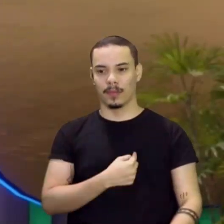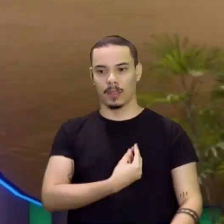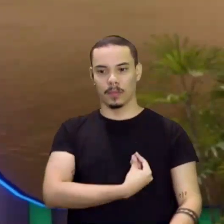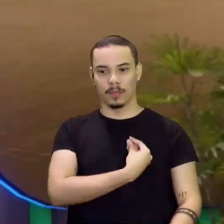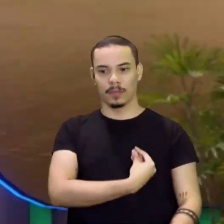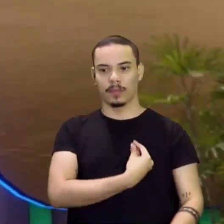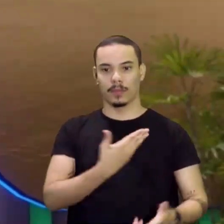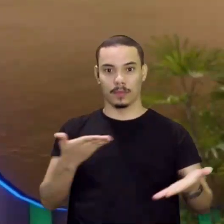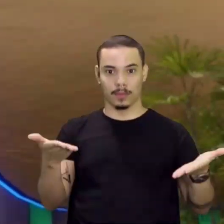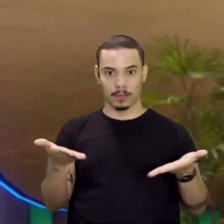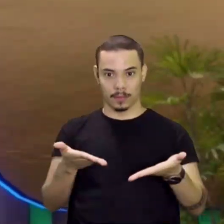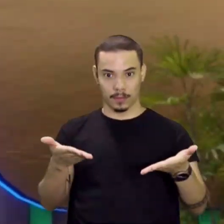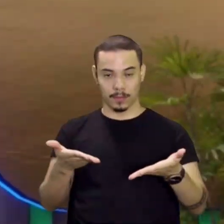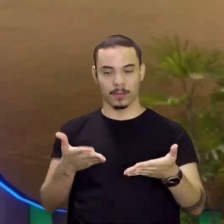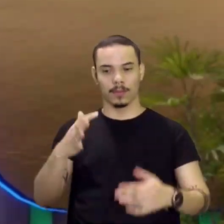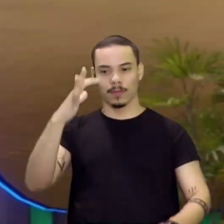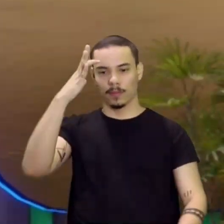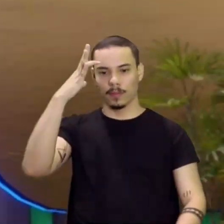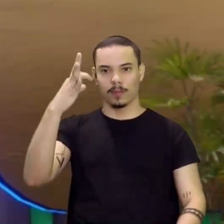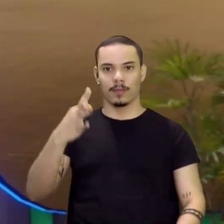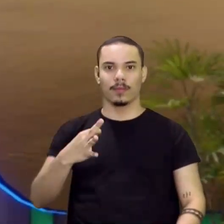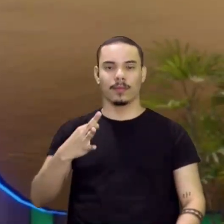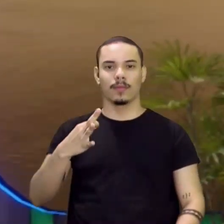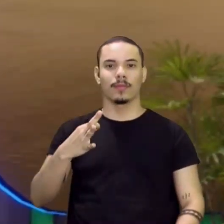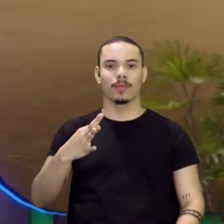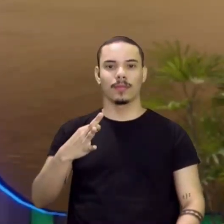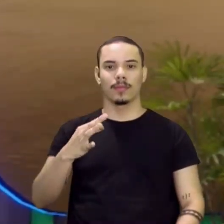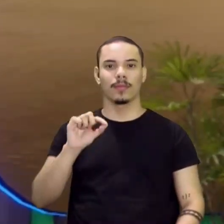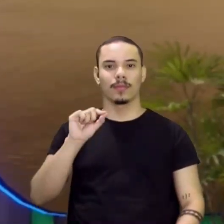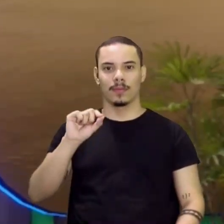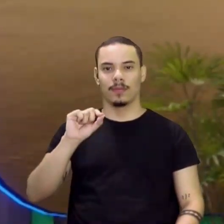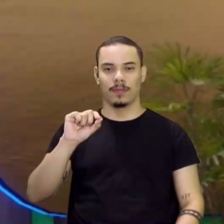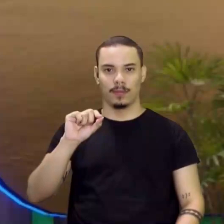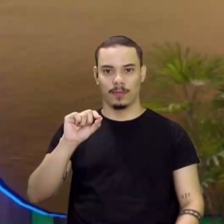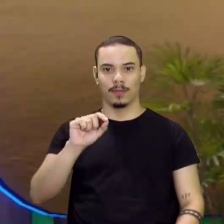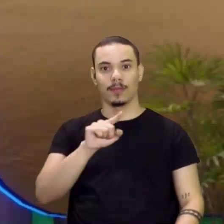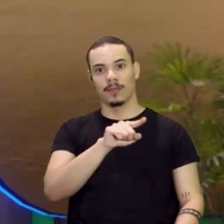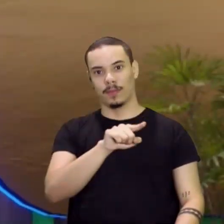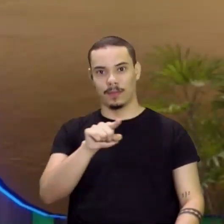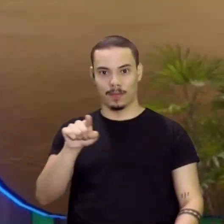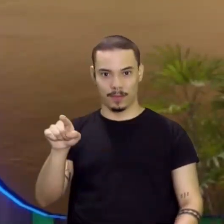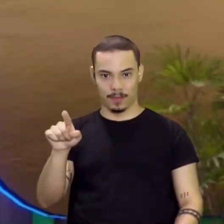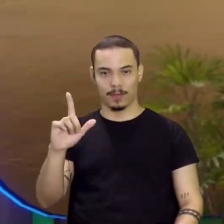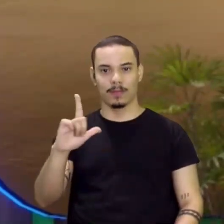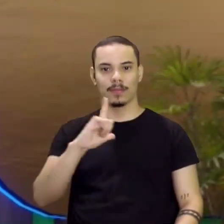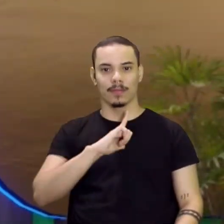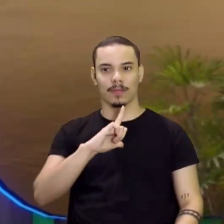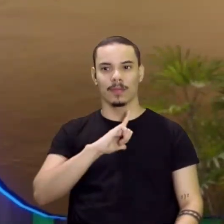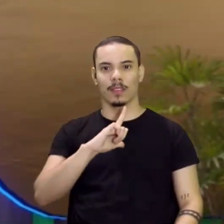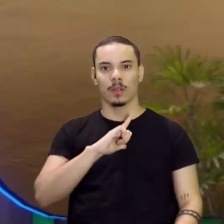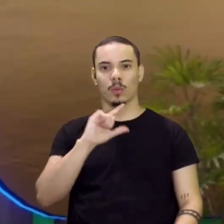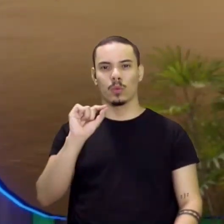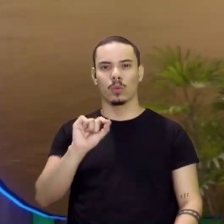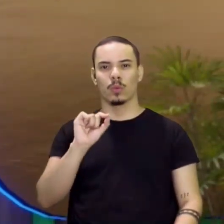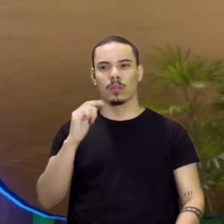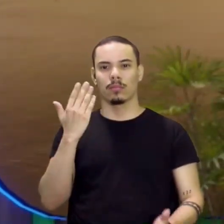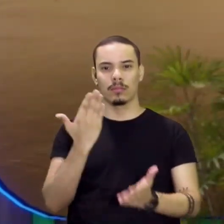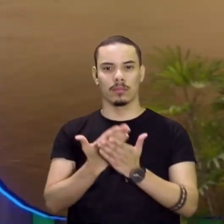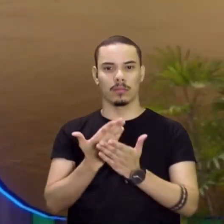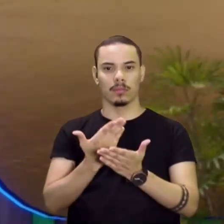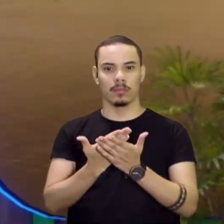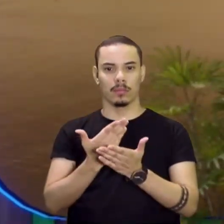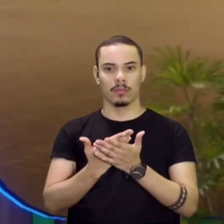aqui com certeza de que vocês irão ter uma